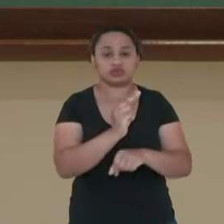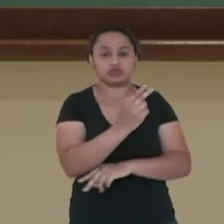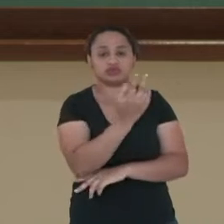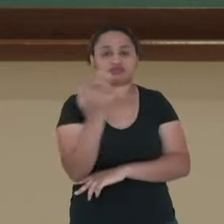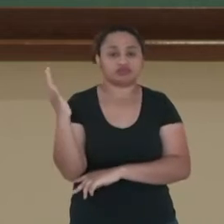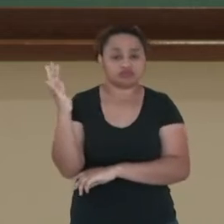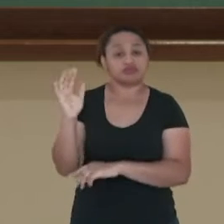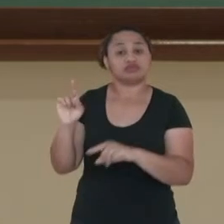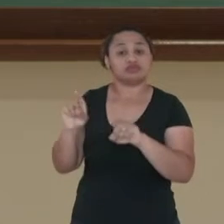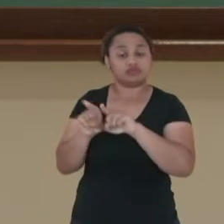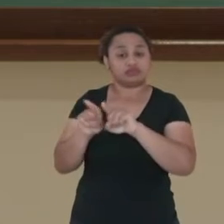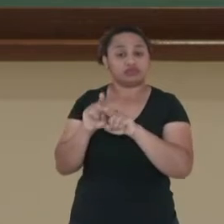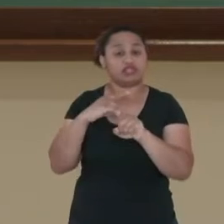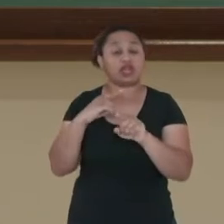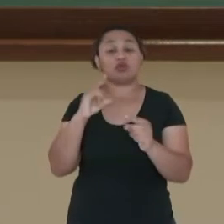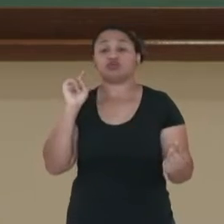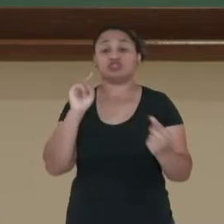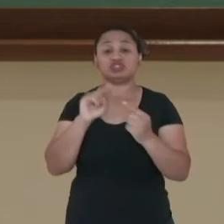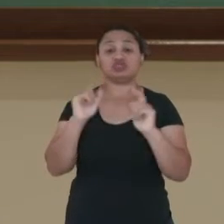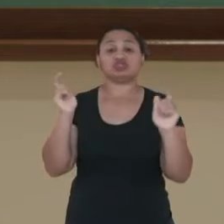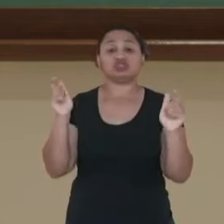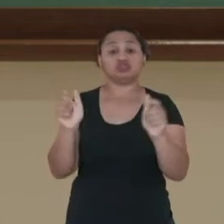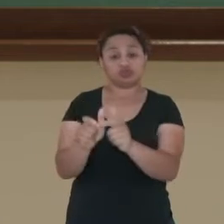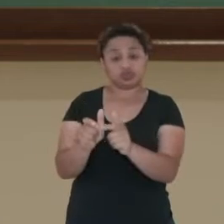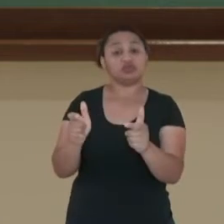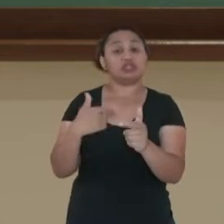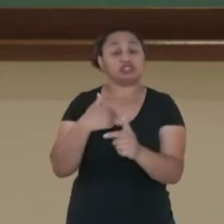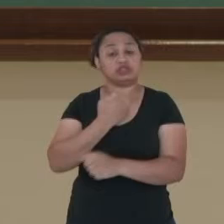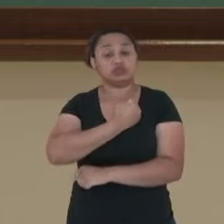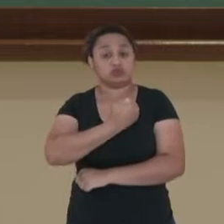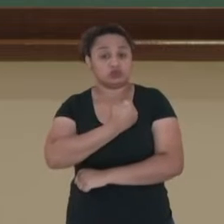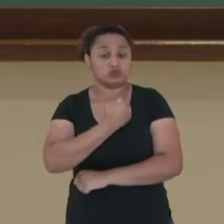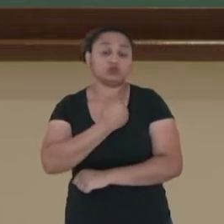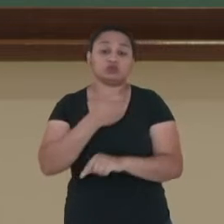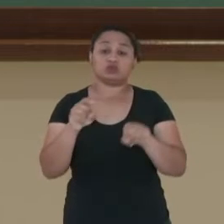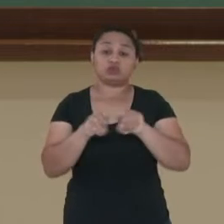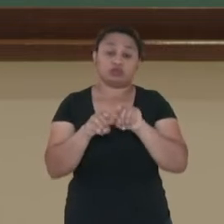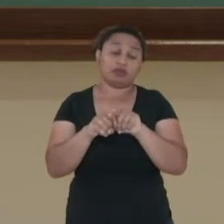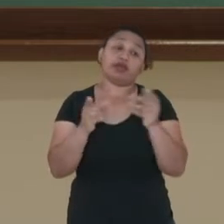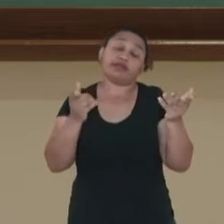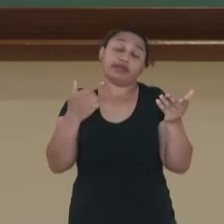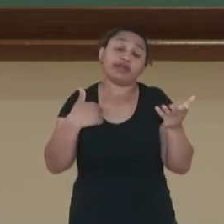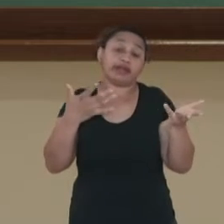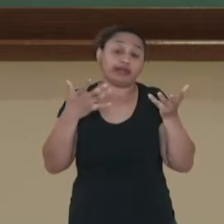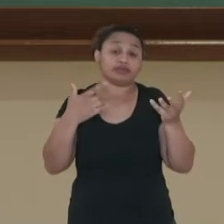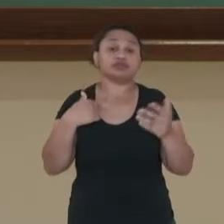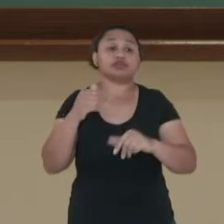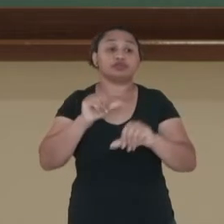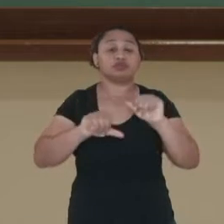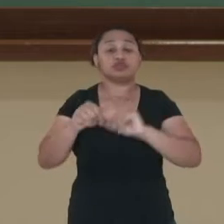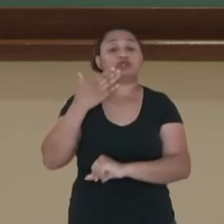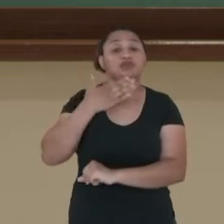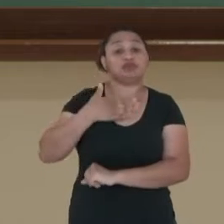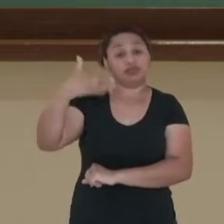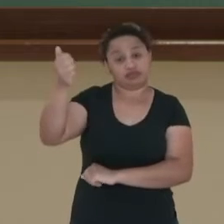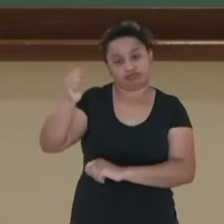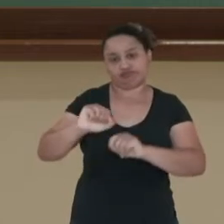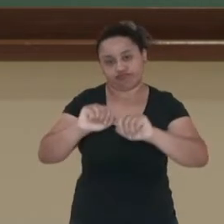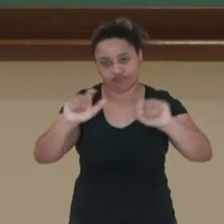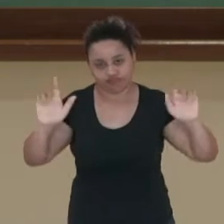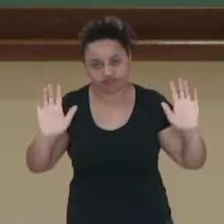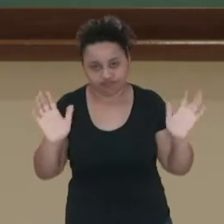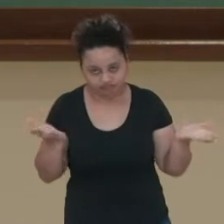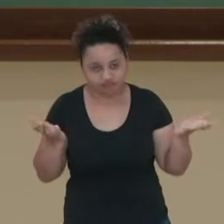para se reduzir isso, né? Então esses gráficos podem mudar e é necessário que mude para melhor, claro. Tá? A gente tem que pensar nessa situação. Então vamos